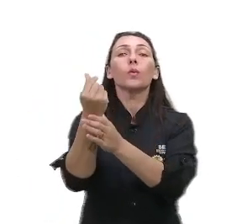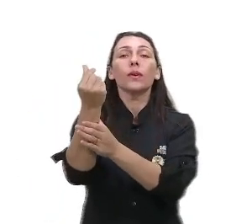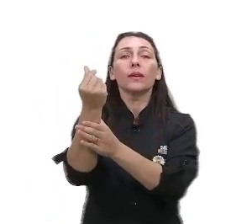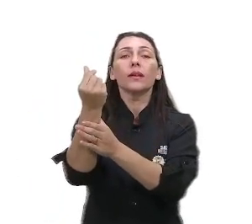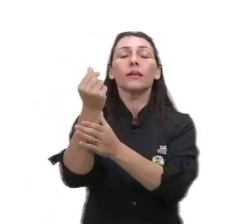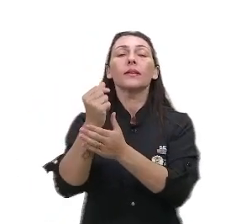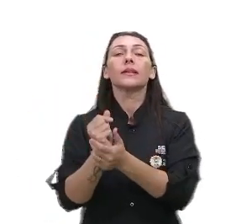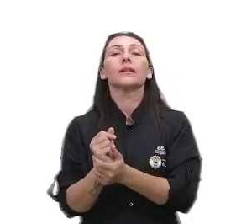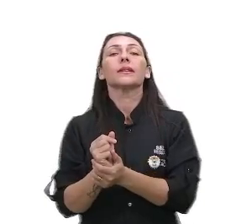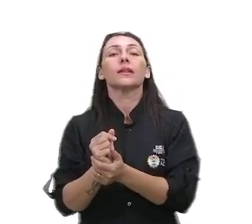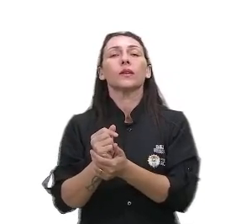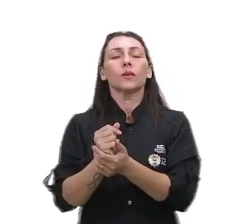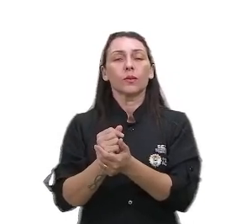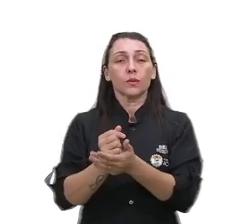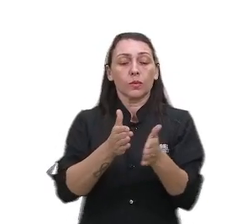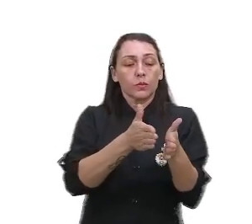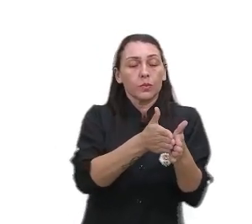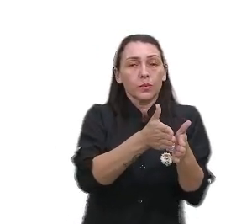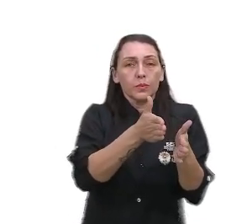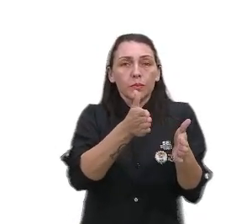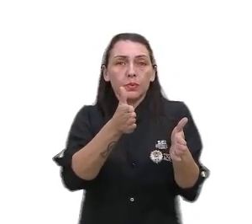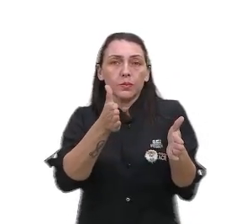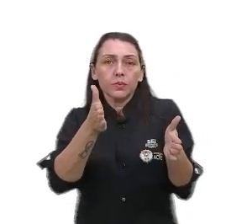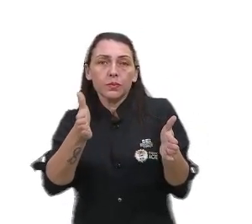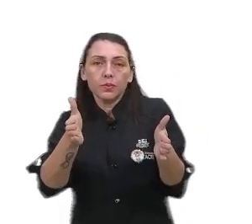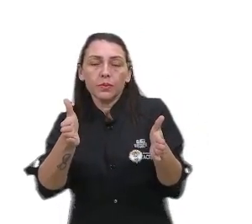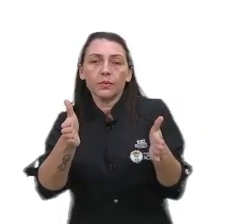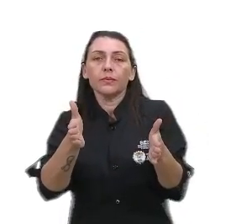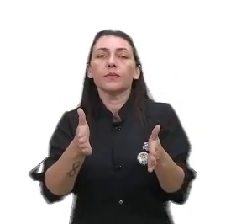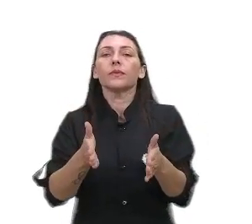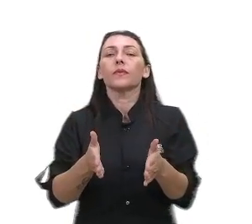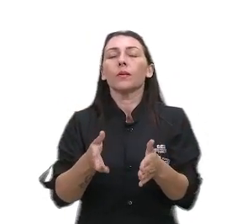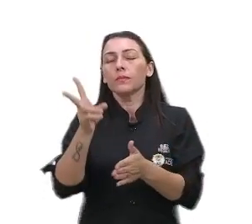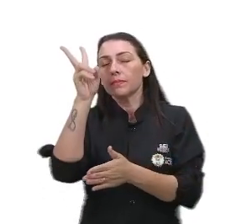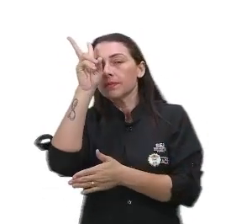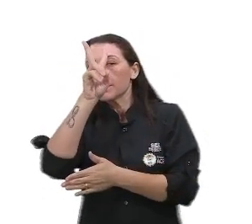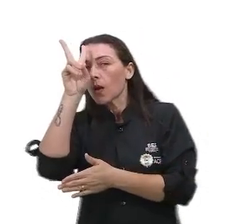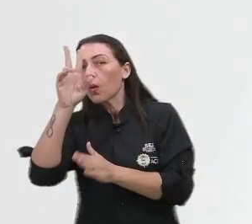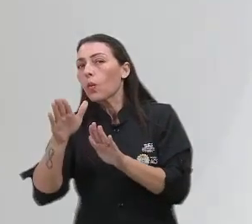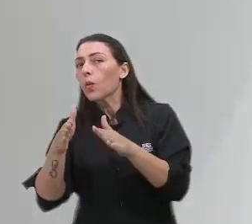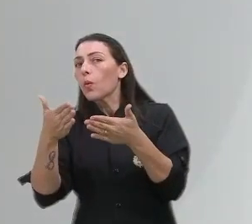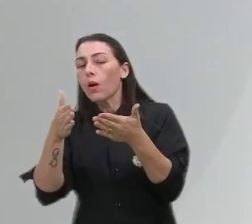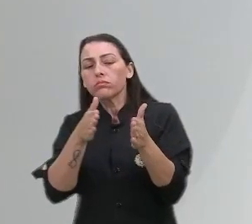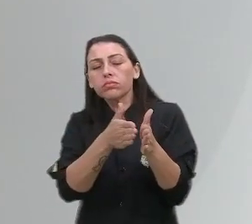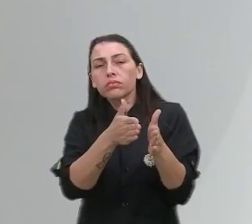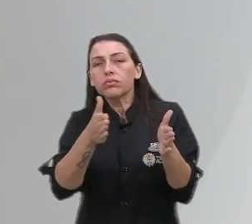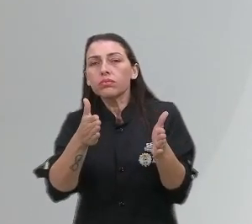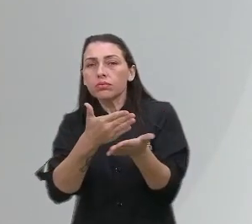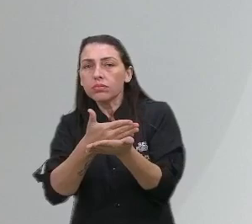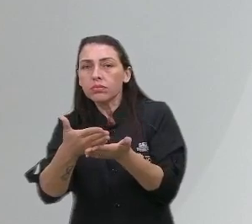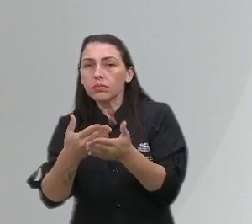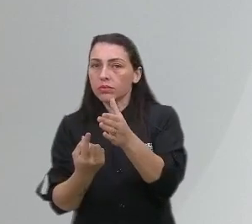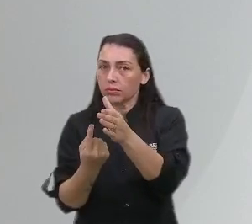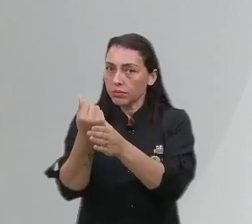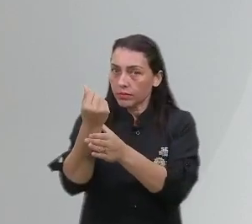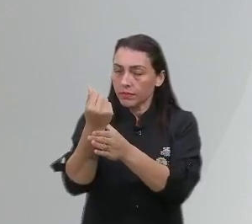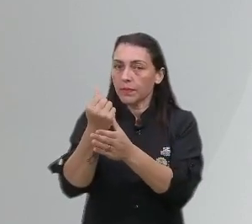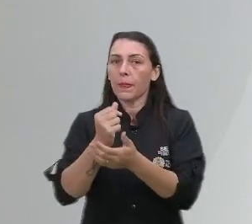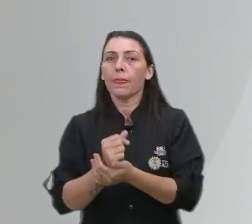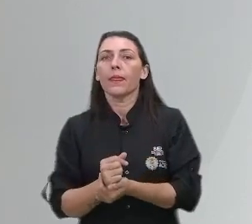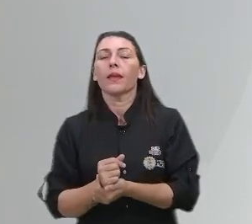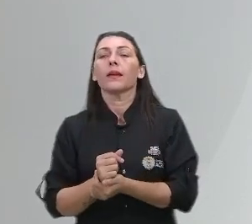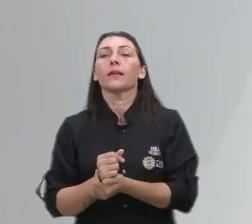capitalismo desde a sua etapa inicial. Vamos relembrar qual era a etapa inicial do capitalismo?